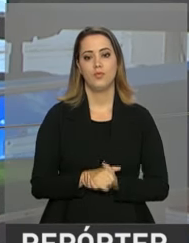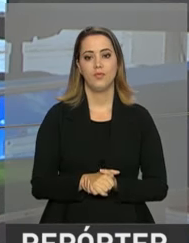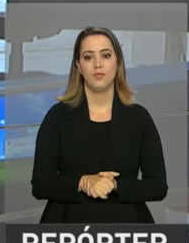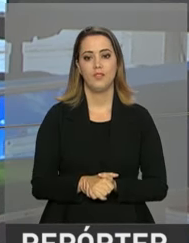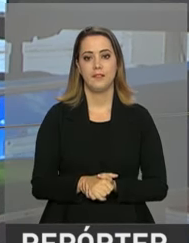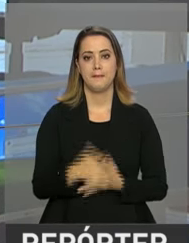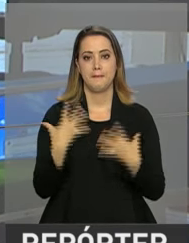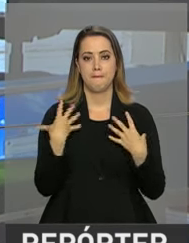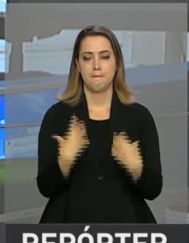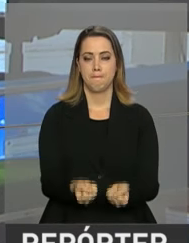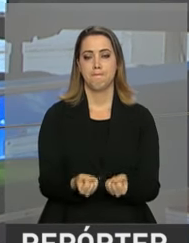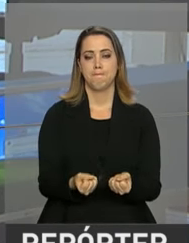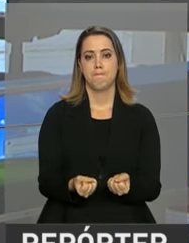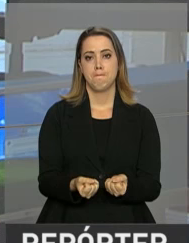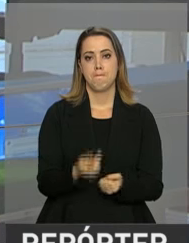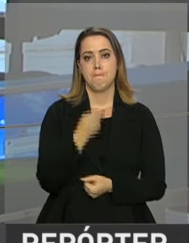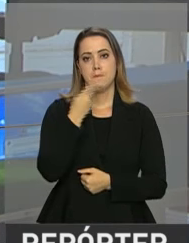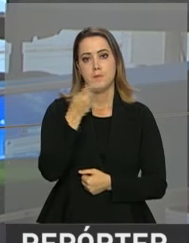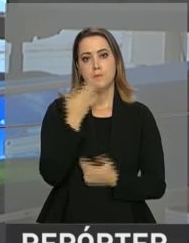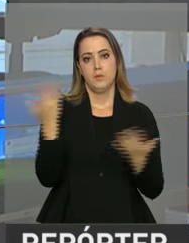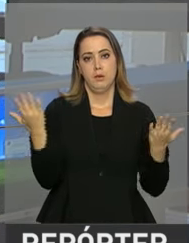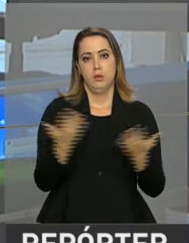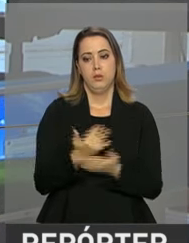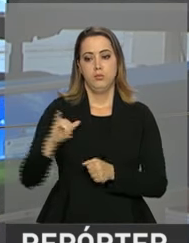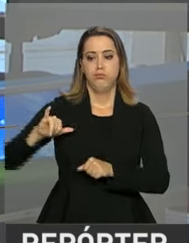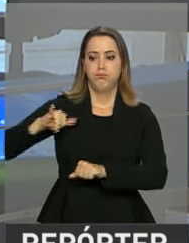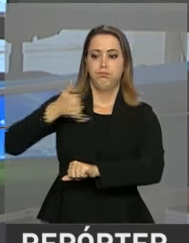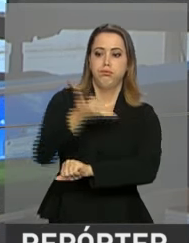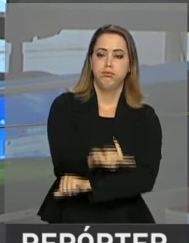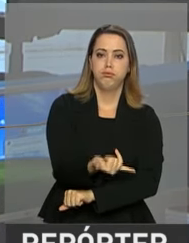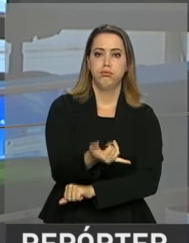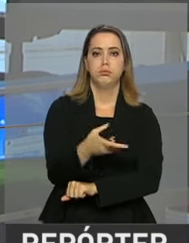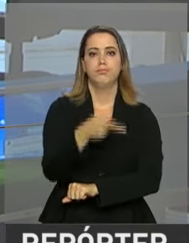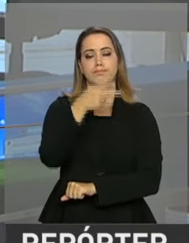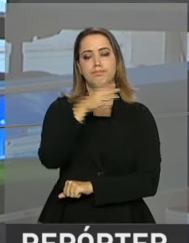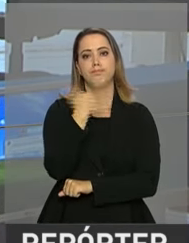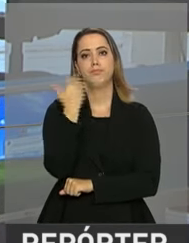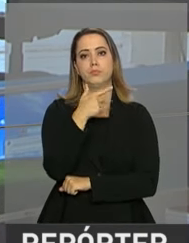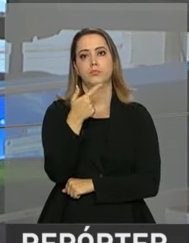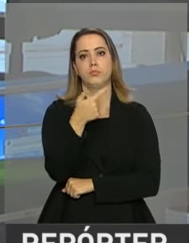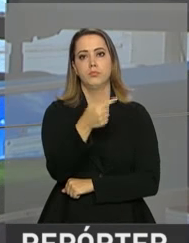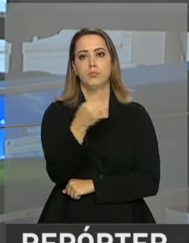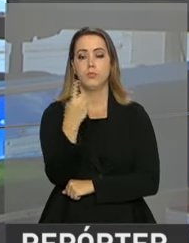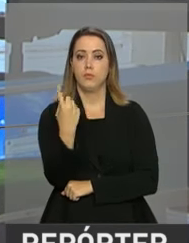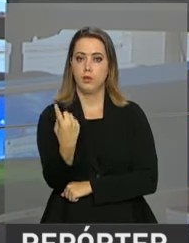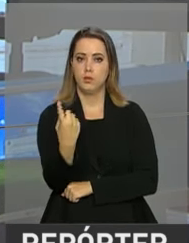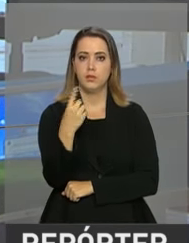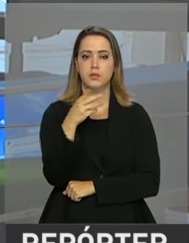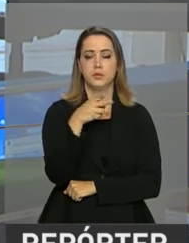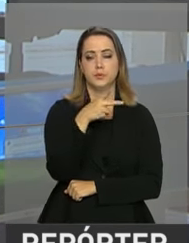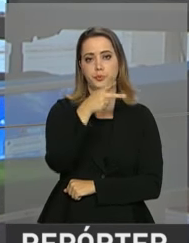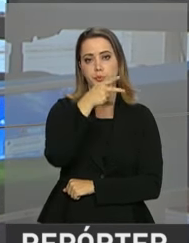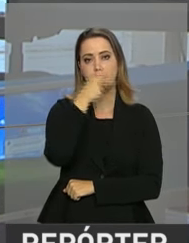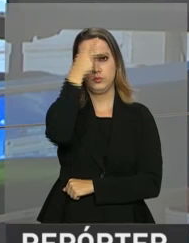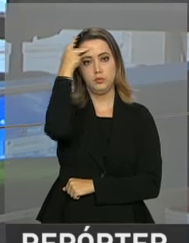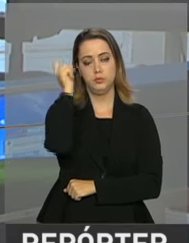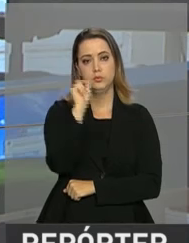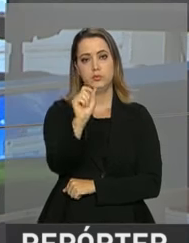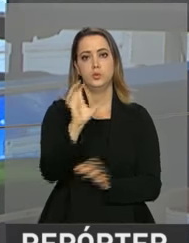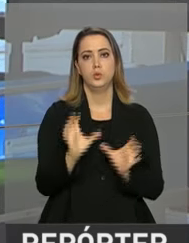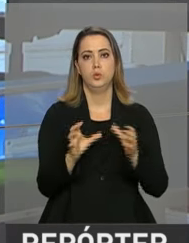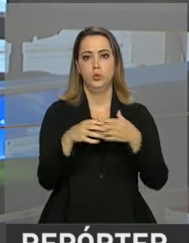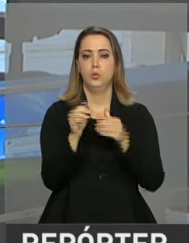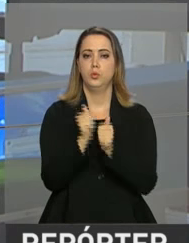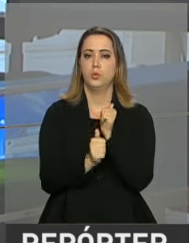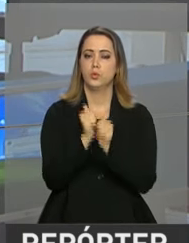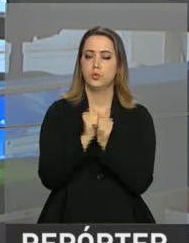Vamos voltar a falar agora do acidente aéreo que matou 71 pessoas, entre jogadores, integrantes da comissão técnica do time da